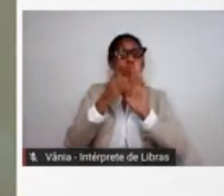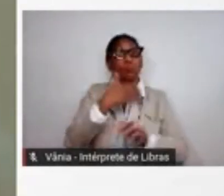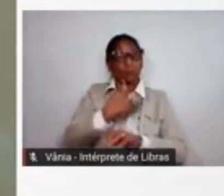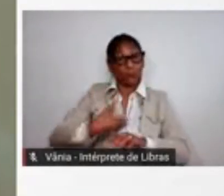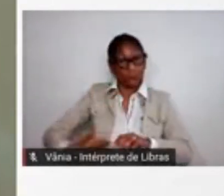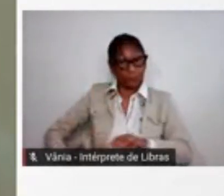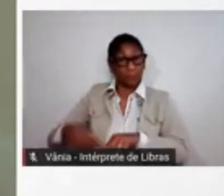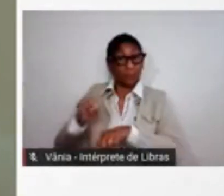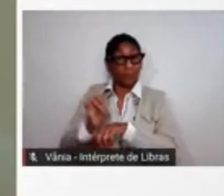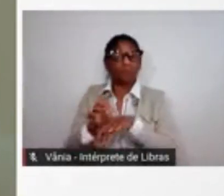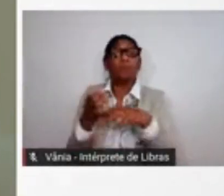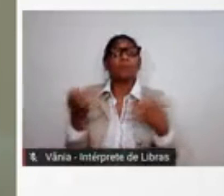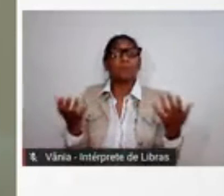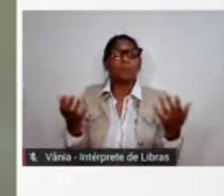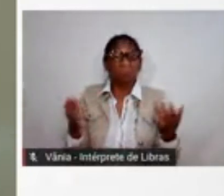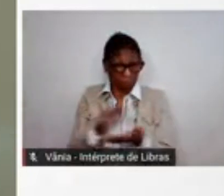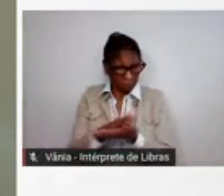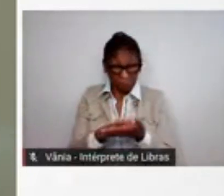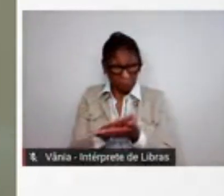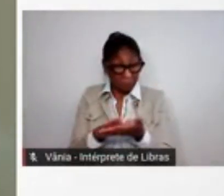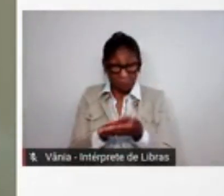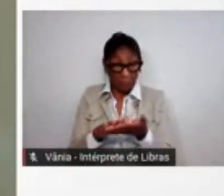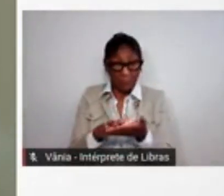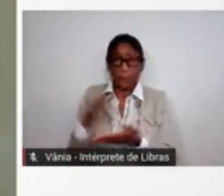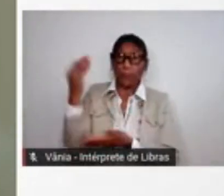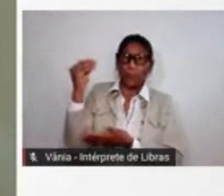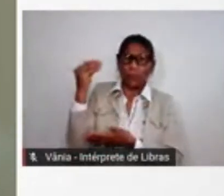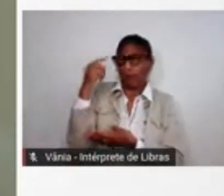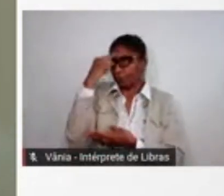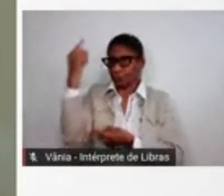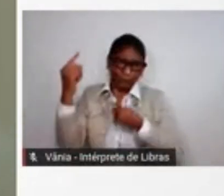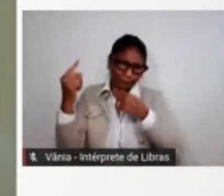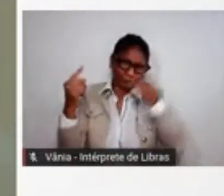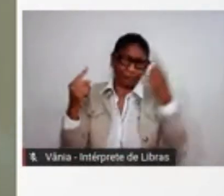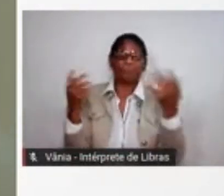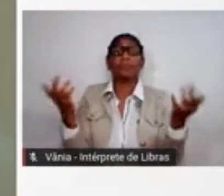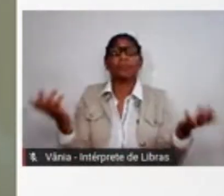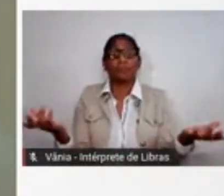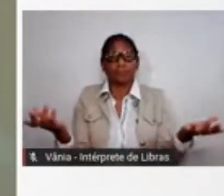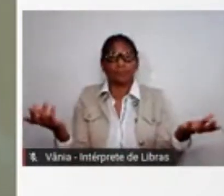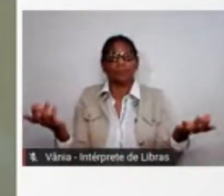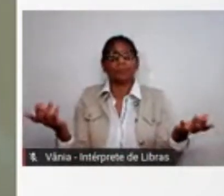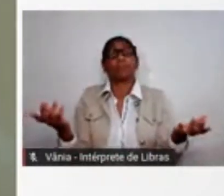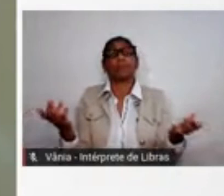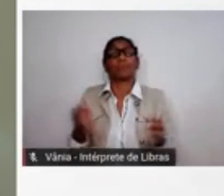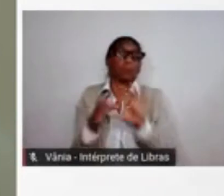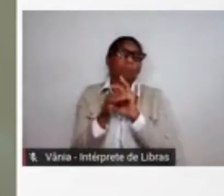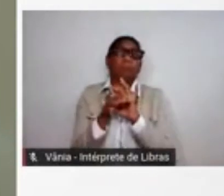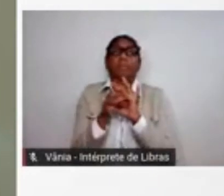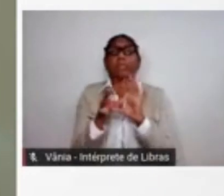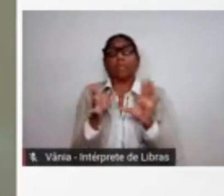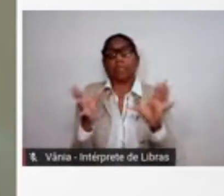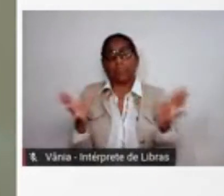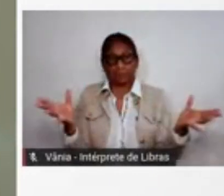e a cidade de Porto Alegre tivesse feito diferente e tivesse ficado tivesse sido permitido, não se tivesse